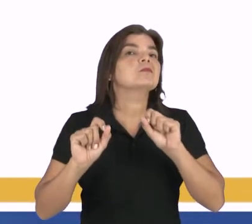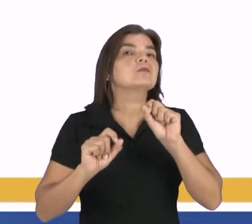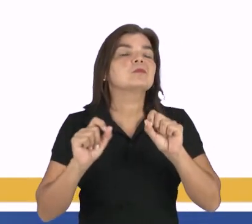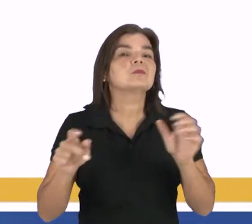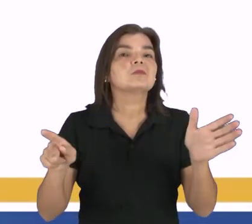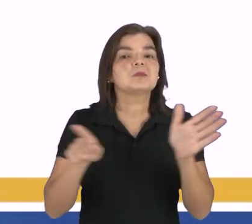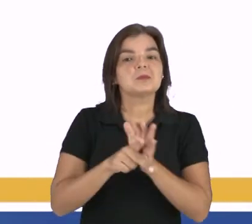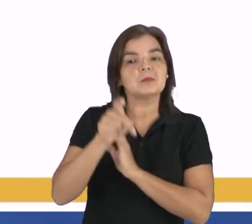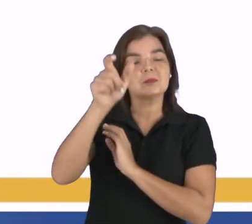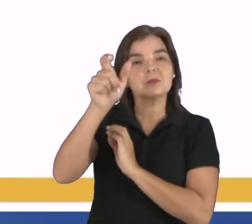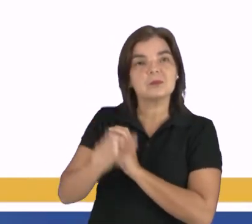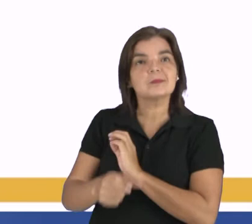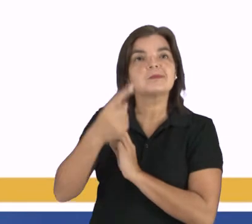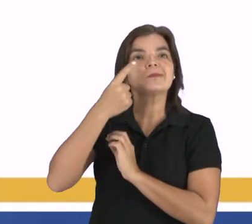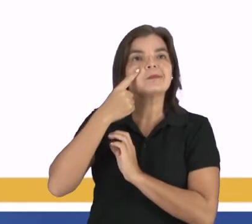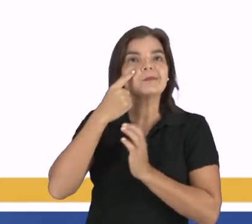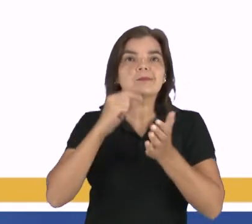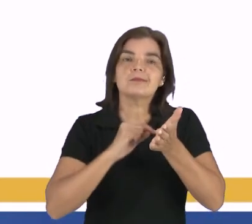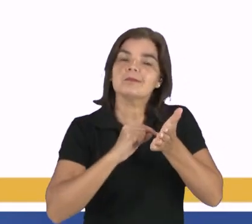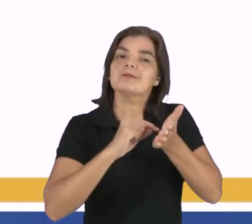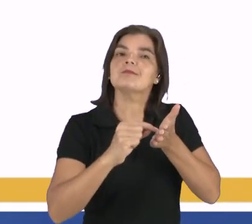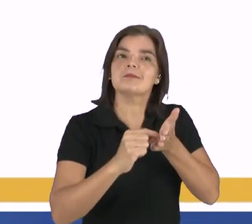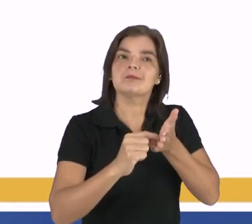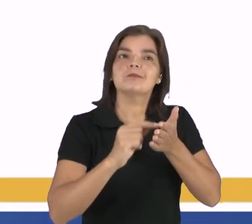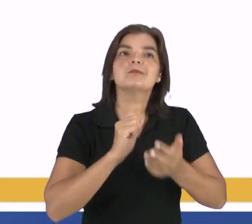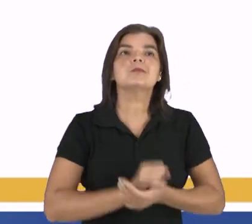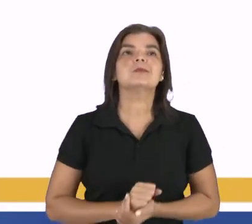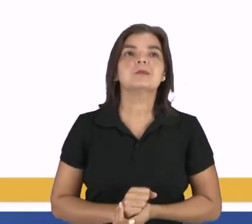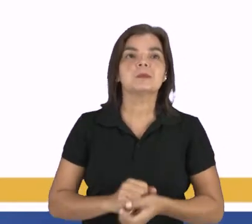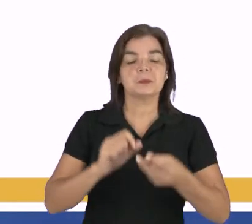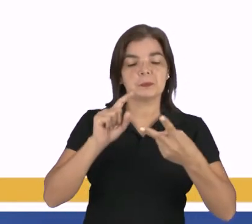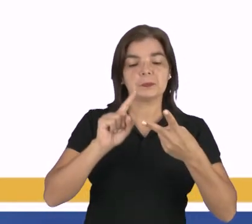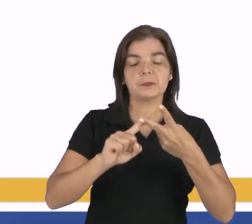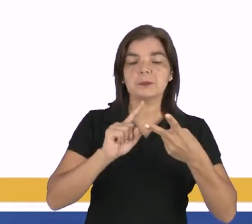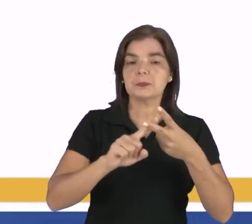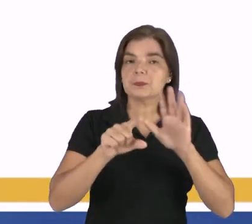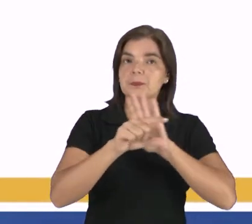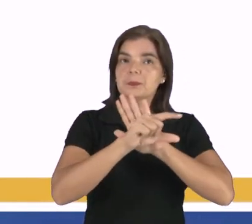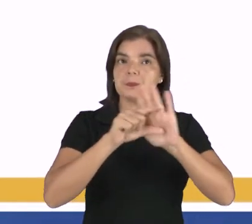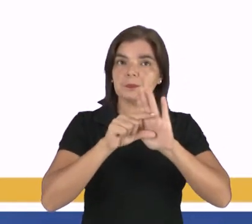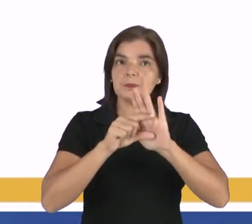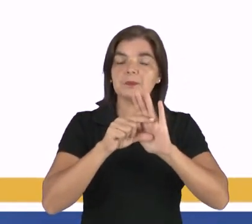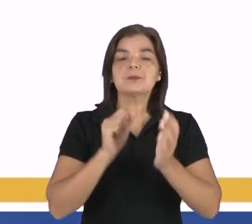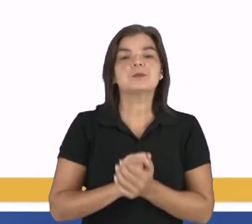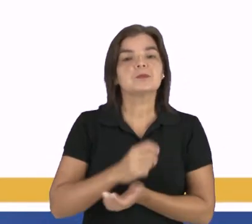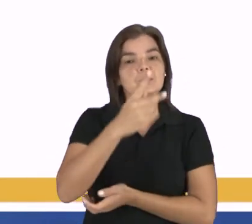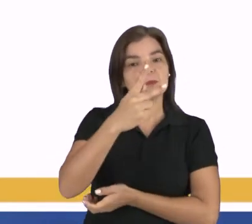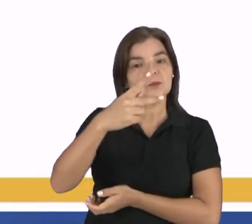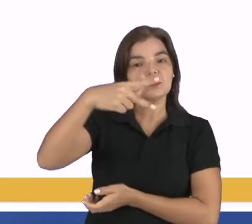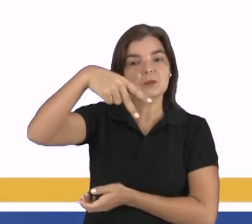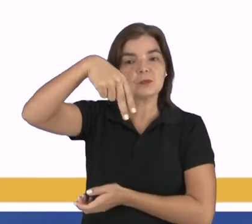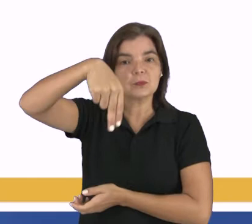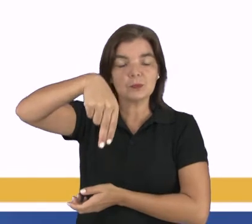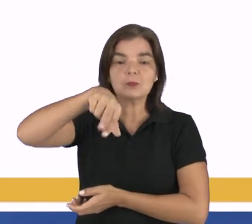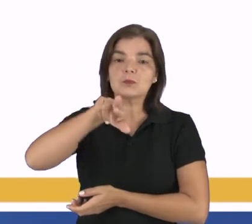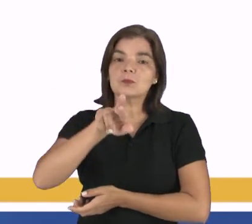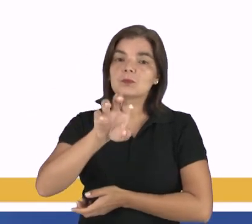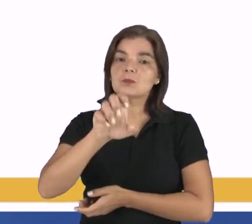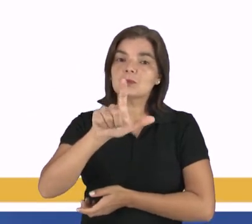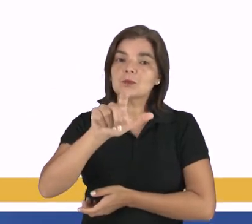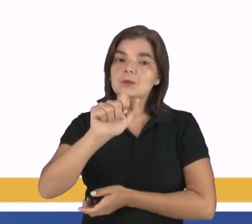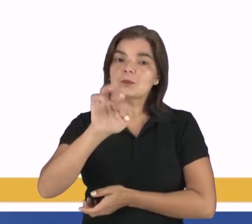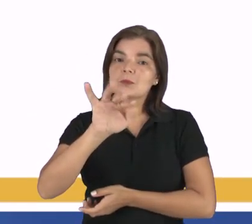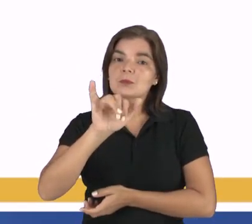era a própria figura. Então, ele já lista ali um dos aspectos. Na segunda frase, ele utiliza o pronome